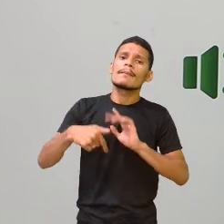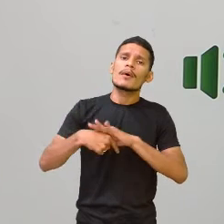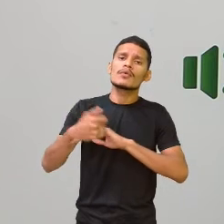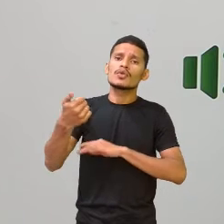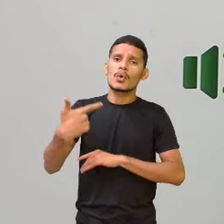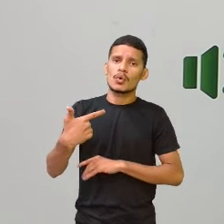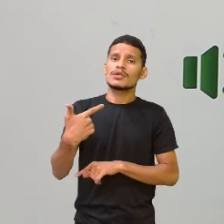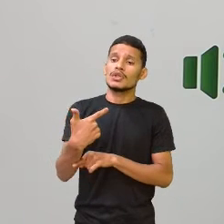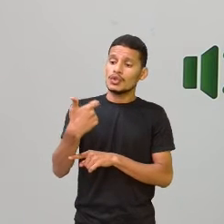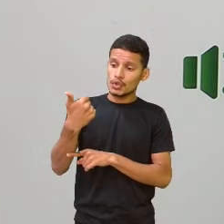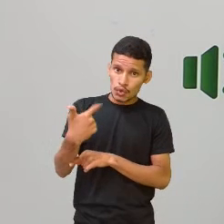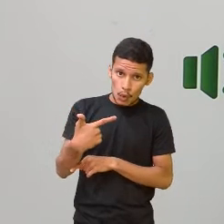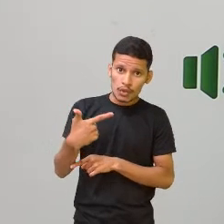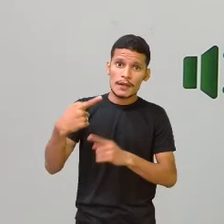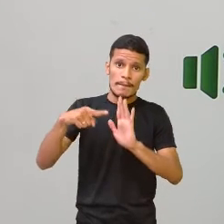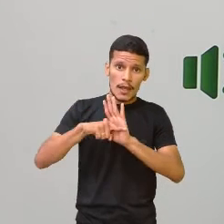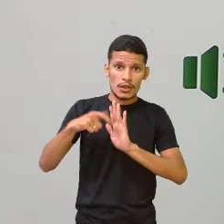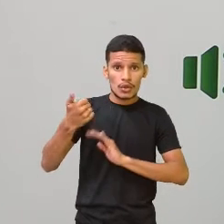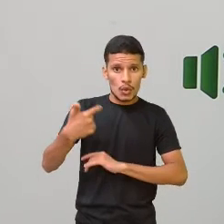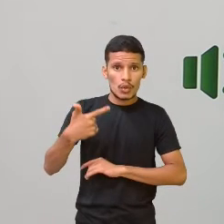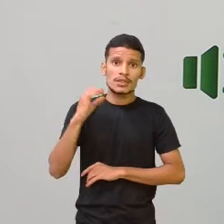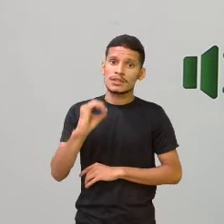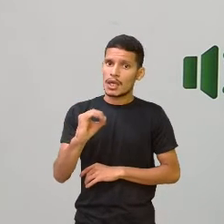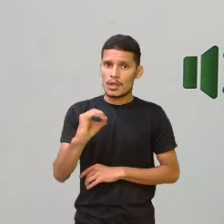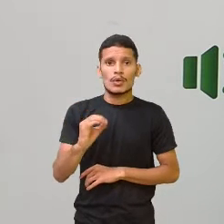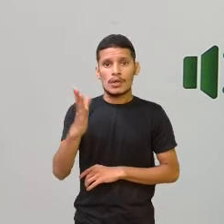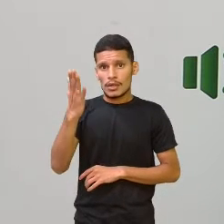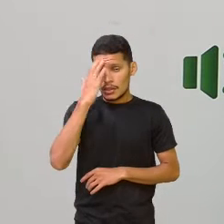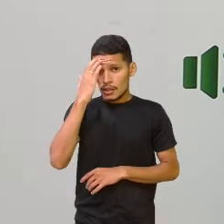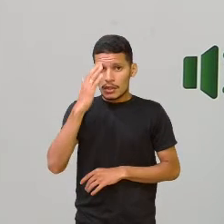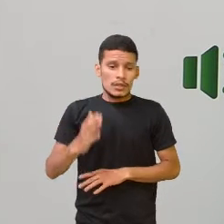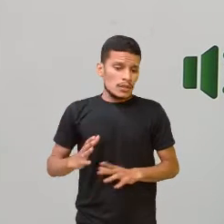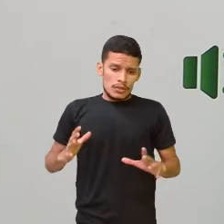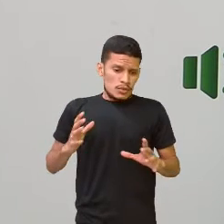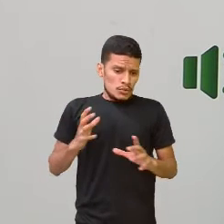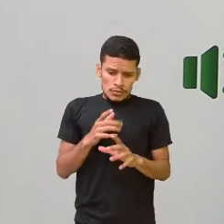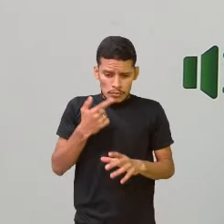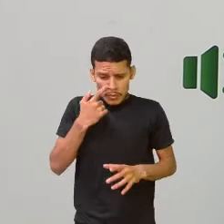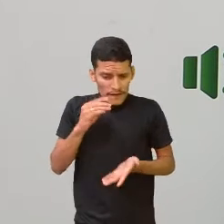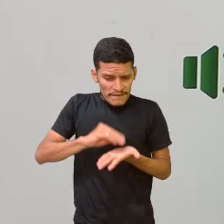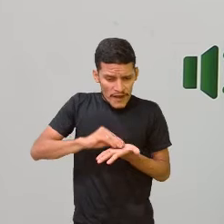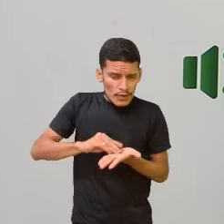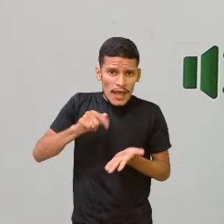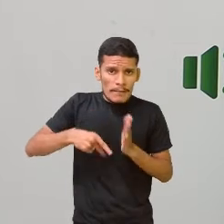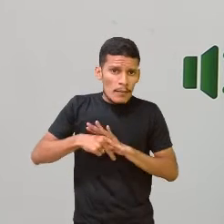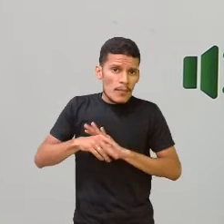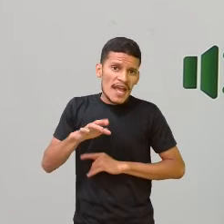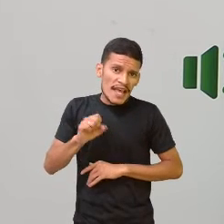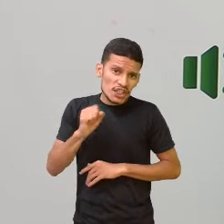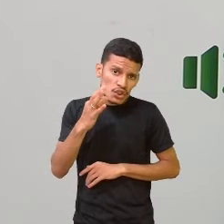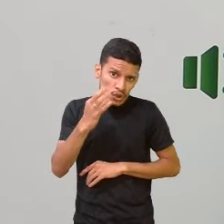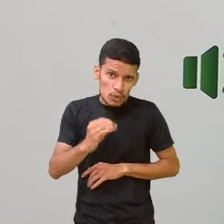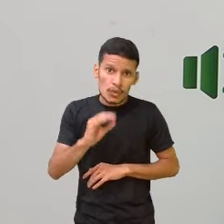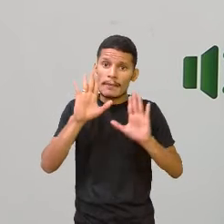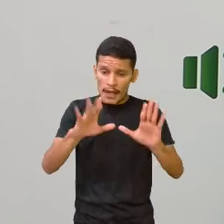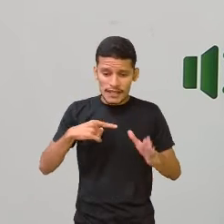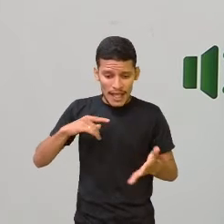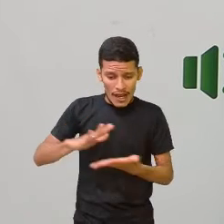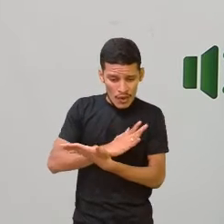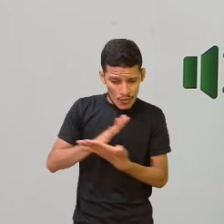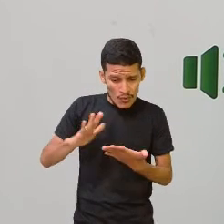12 menos 12, 0. O que sobra é o meu resto. Existem situações onde